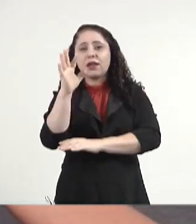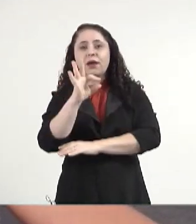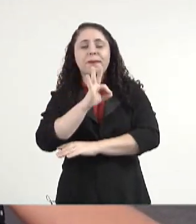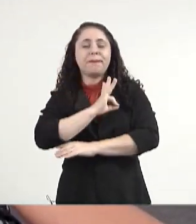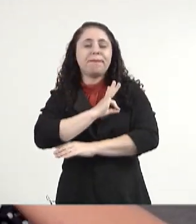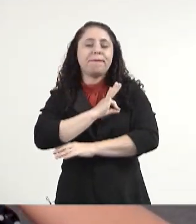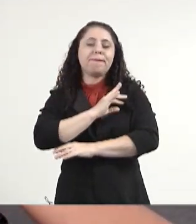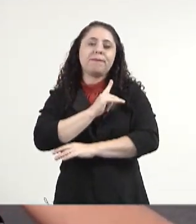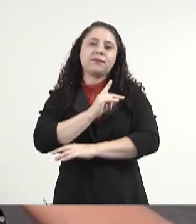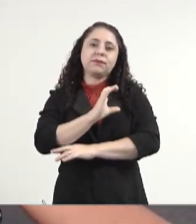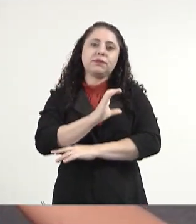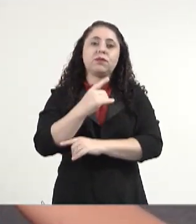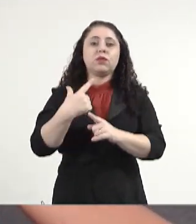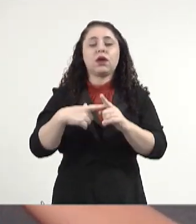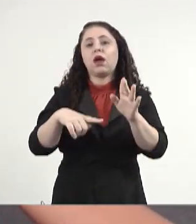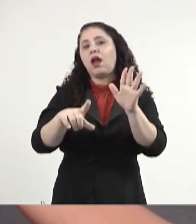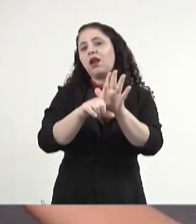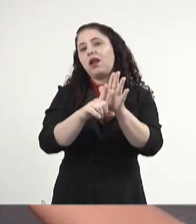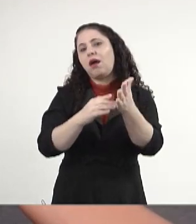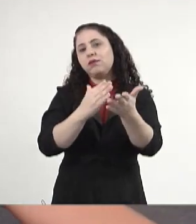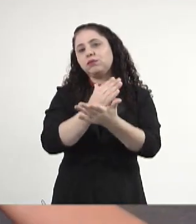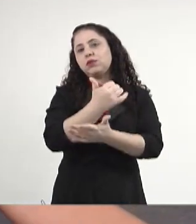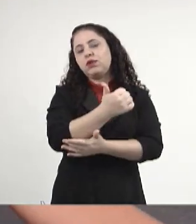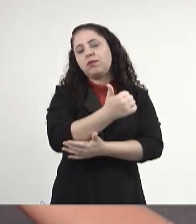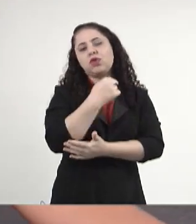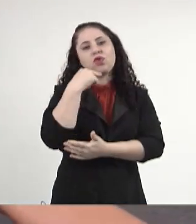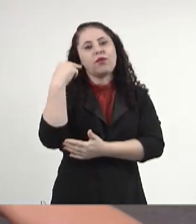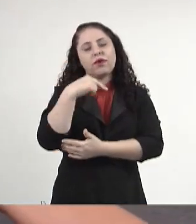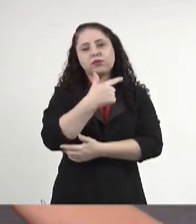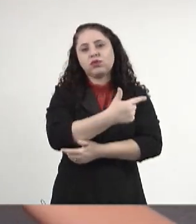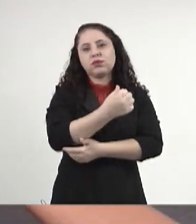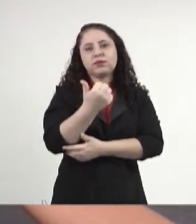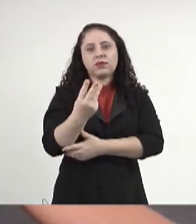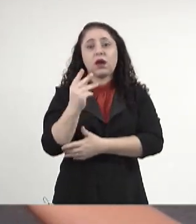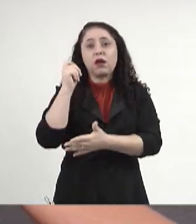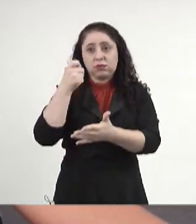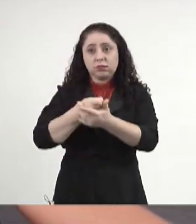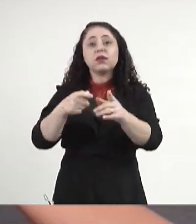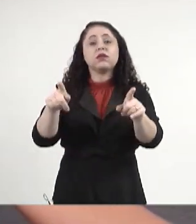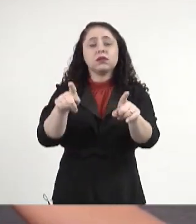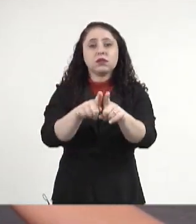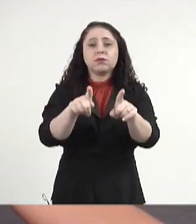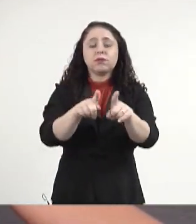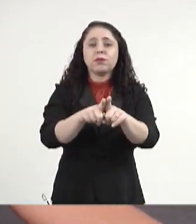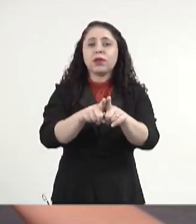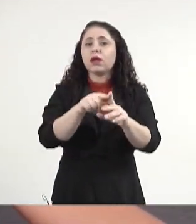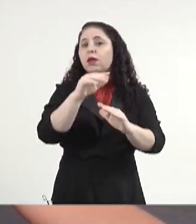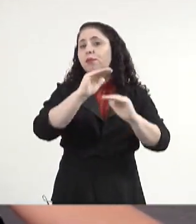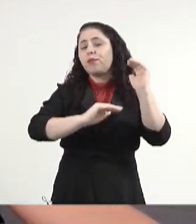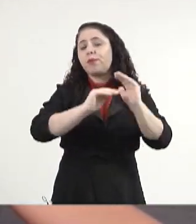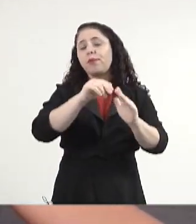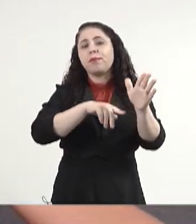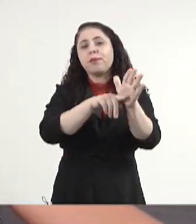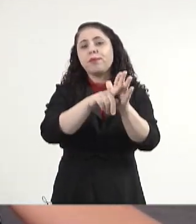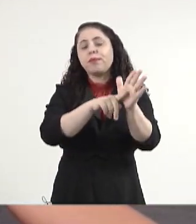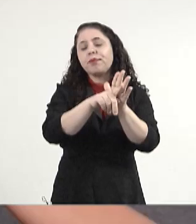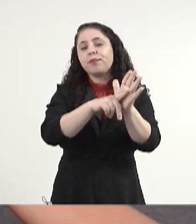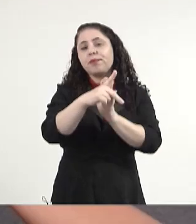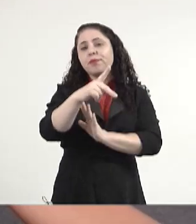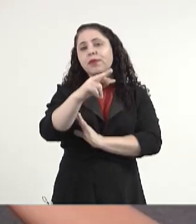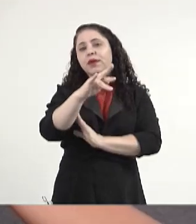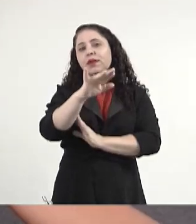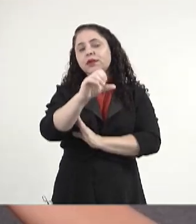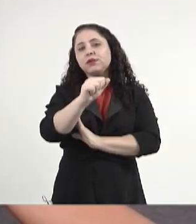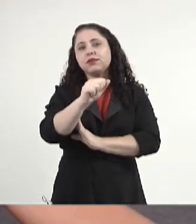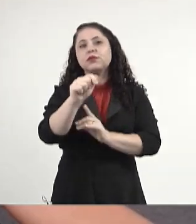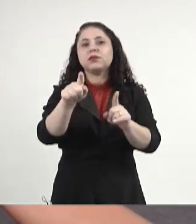Polícia Civil. Porque a Lei Orgânica aprovada em novembro de 2023, ela nos garantiu também esse status de perícia oficial, assim como o